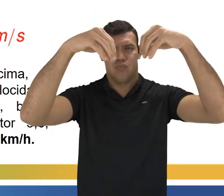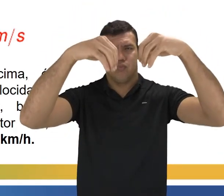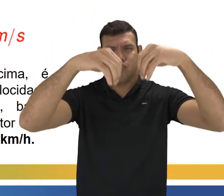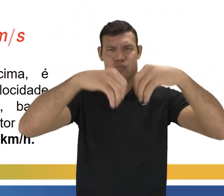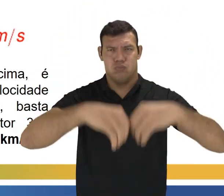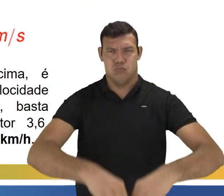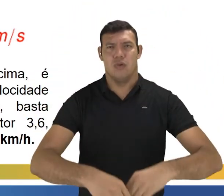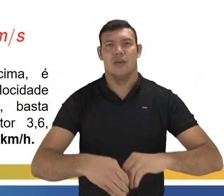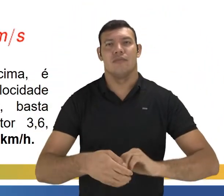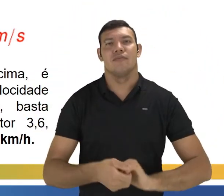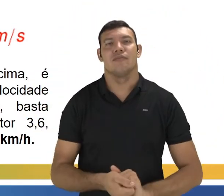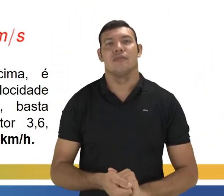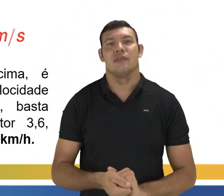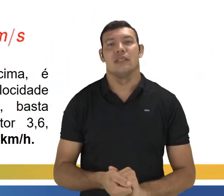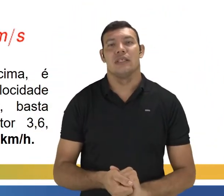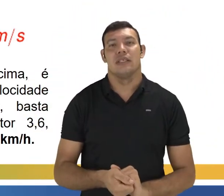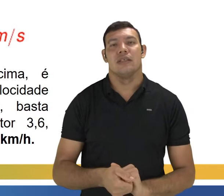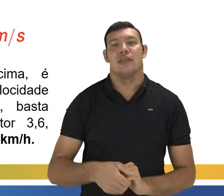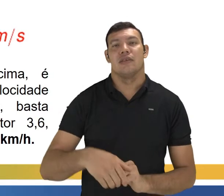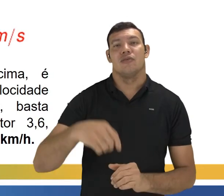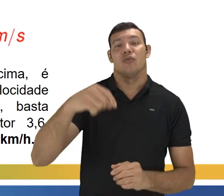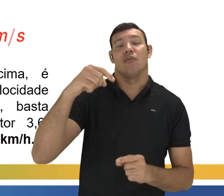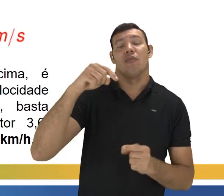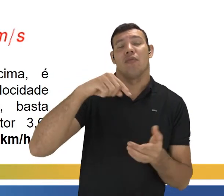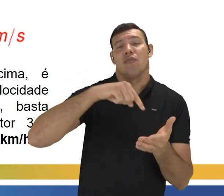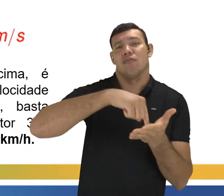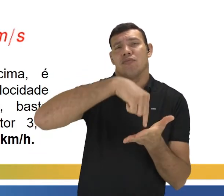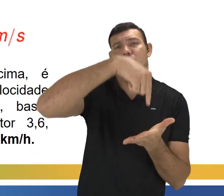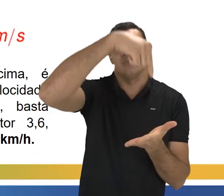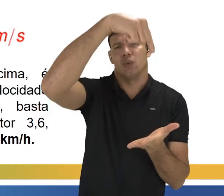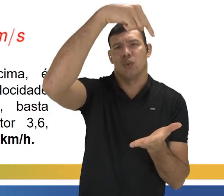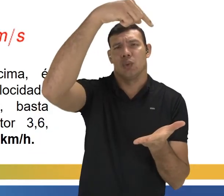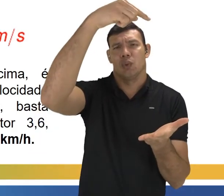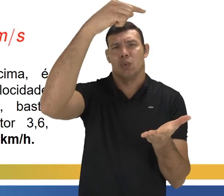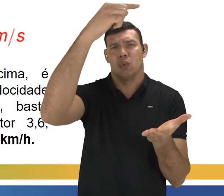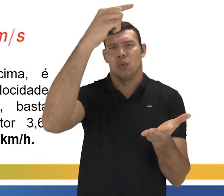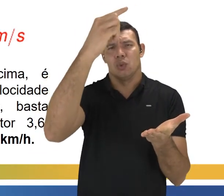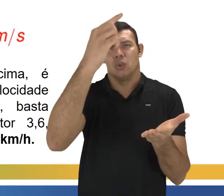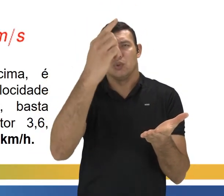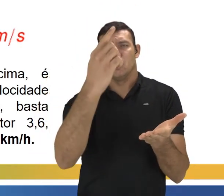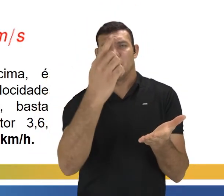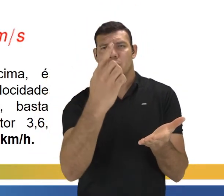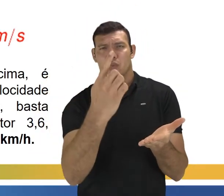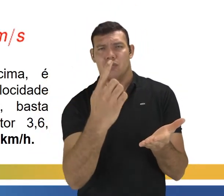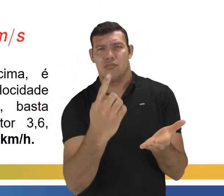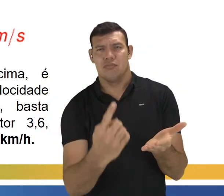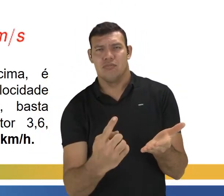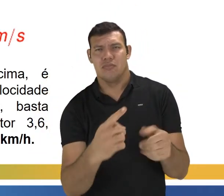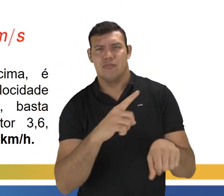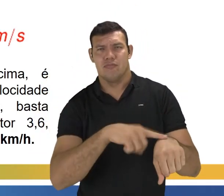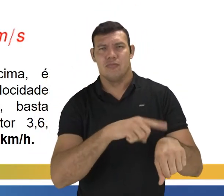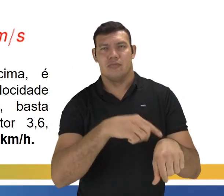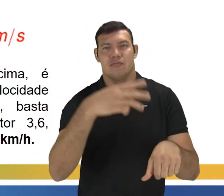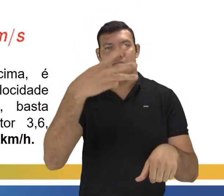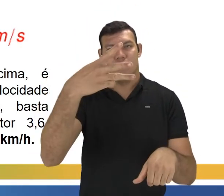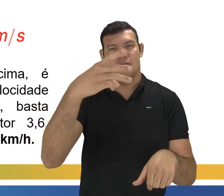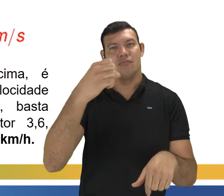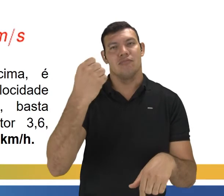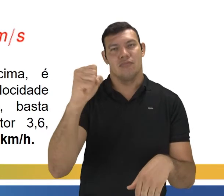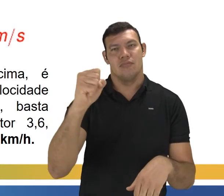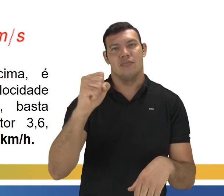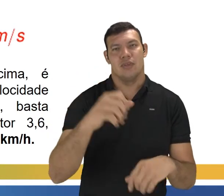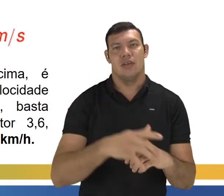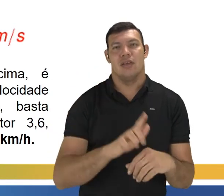o objeto chega ao chão se o mesmo estiver descrevendo um movimento de queda livre que dura um